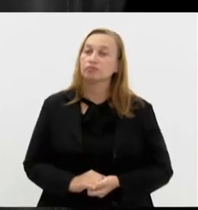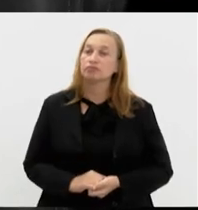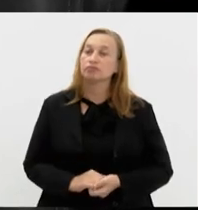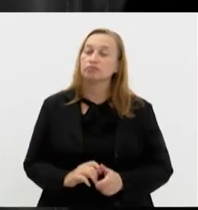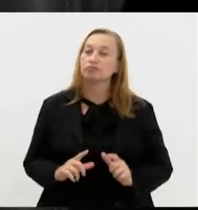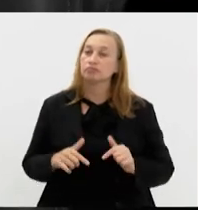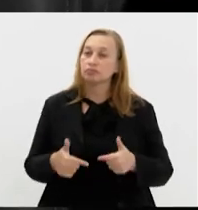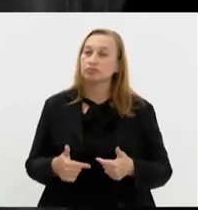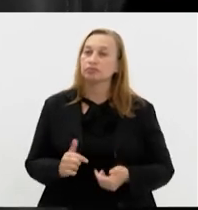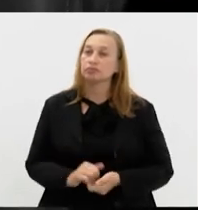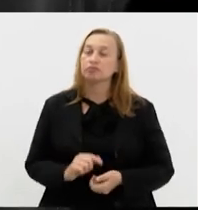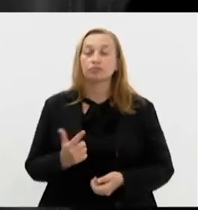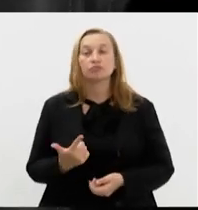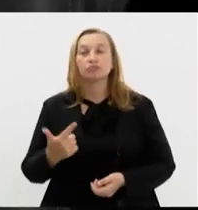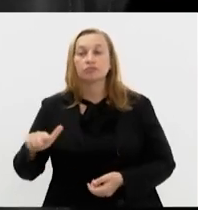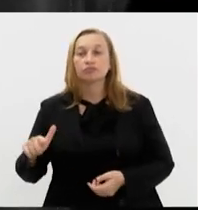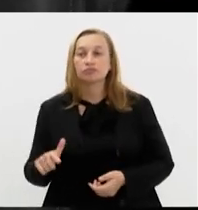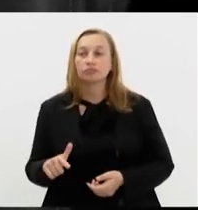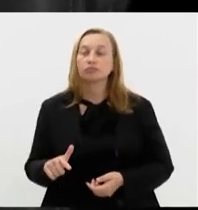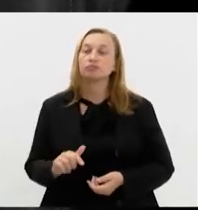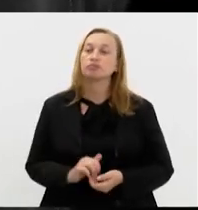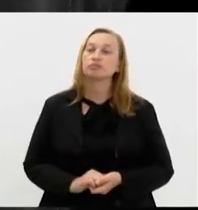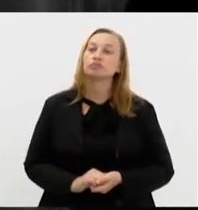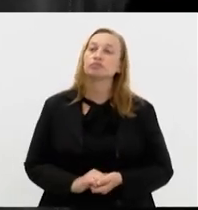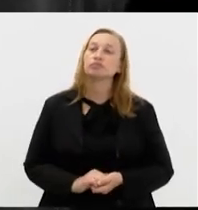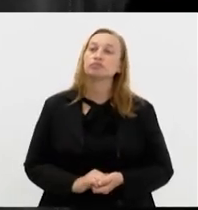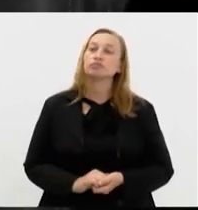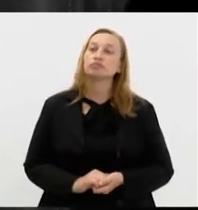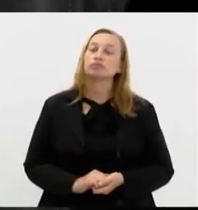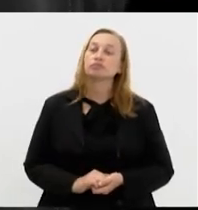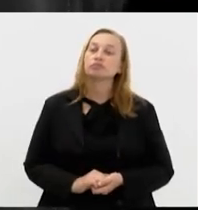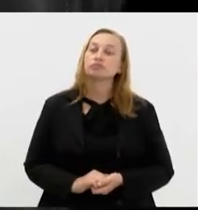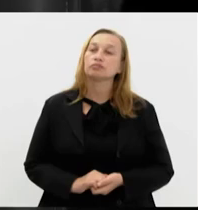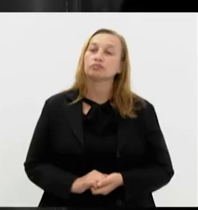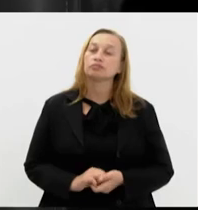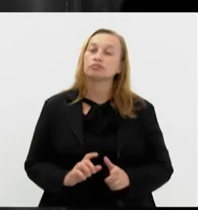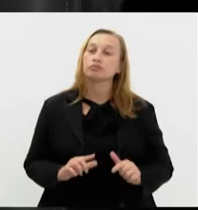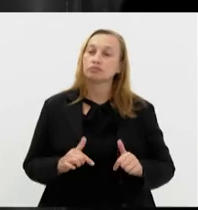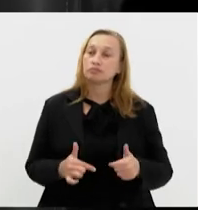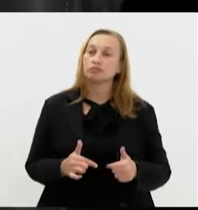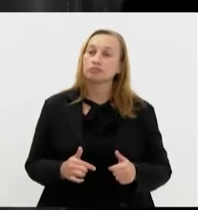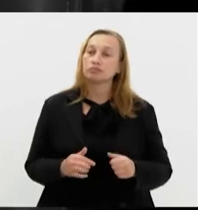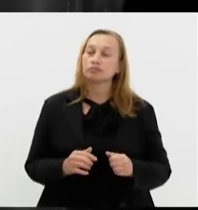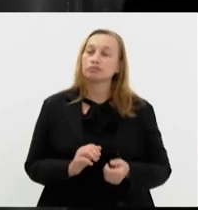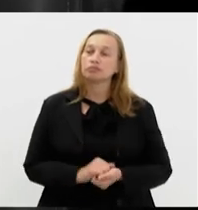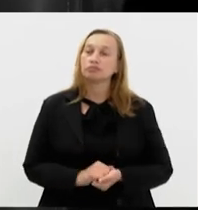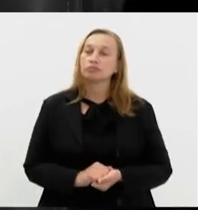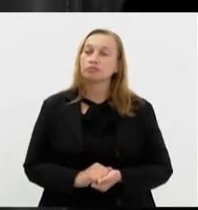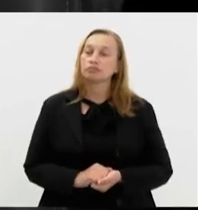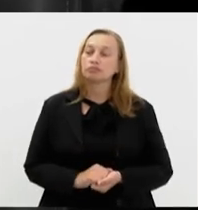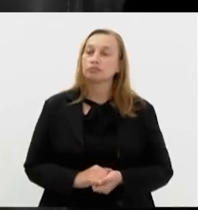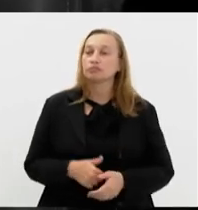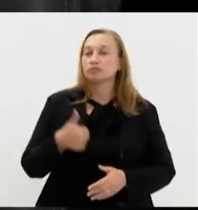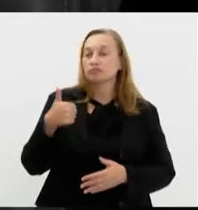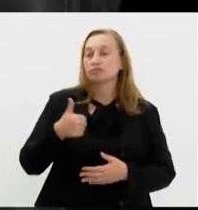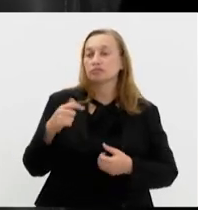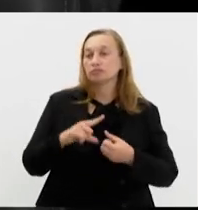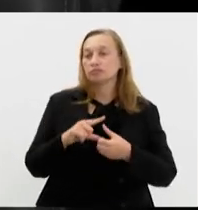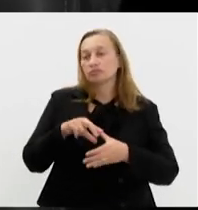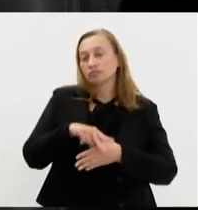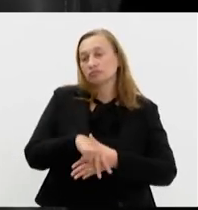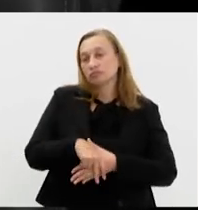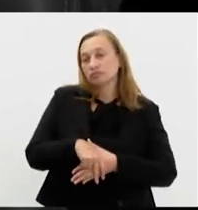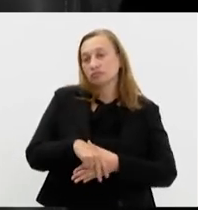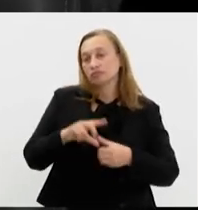ou qualquer outro formato de transmissão eleitoral se diz o primeiro inciso